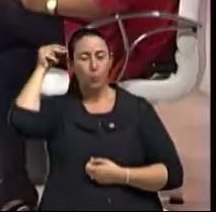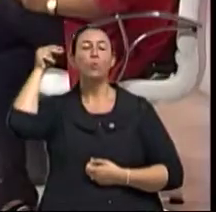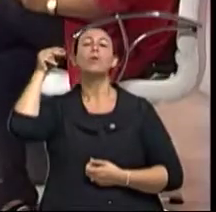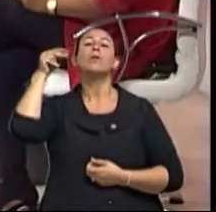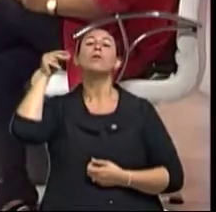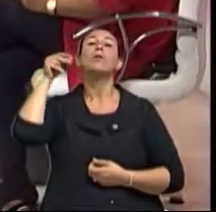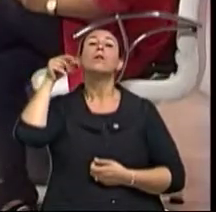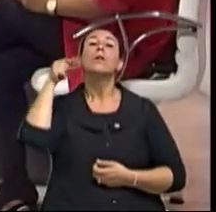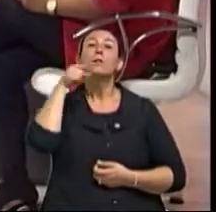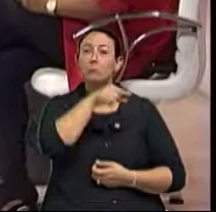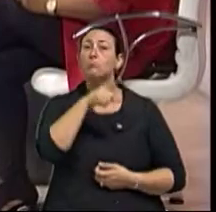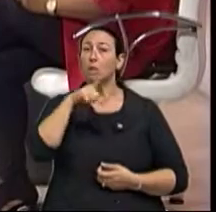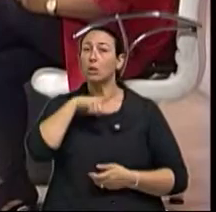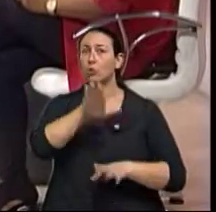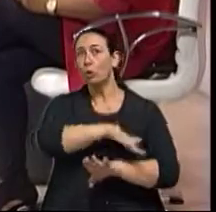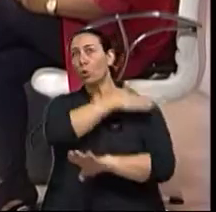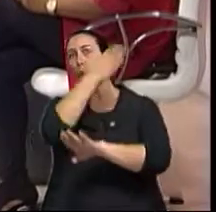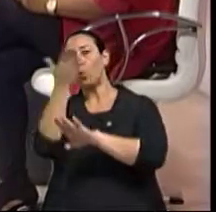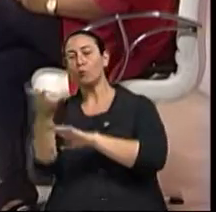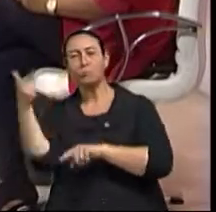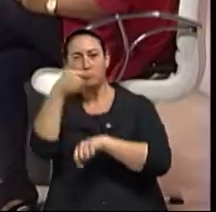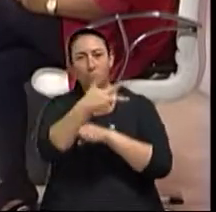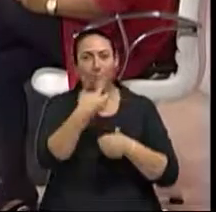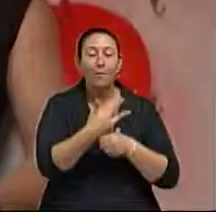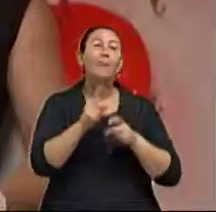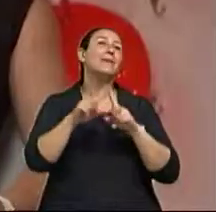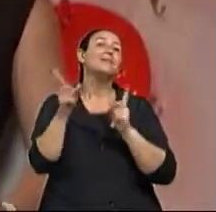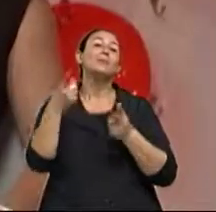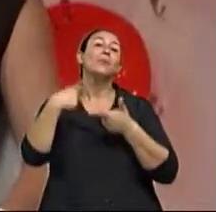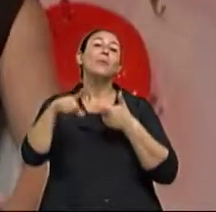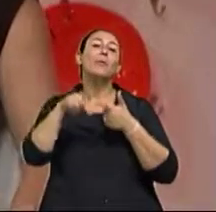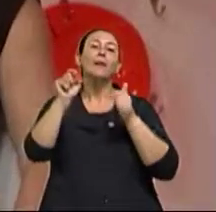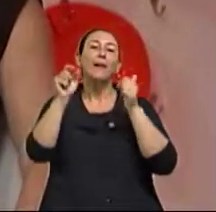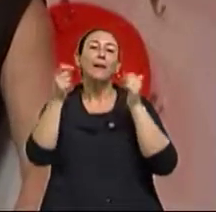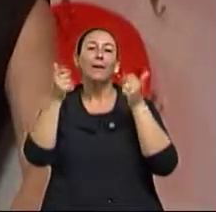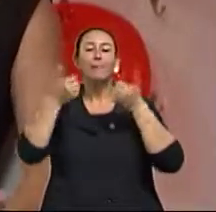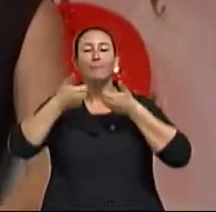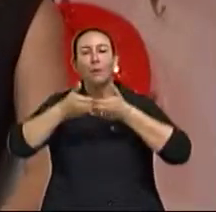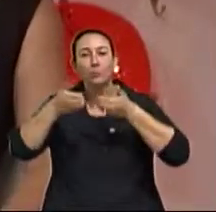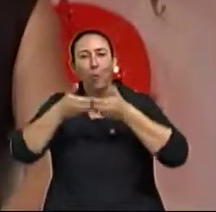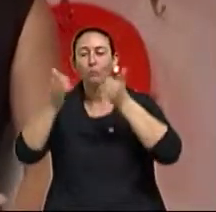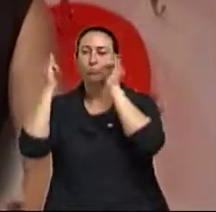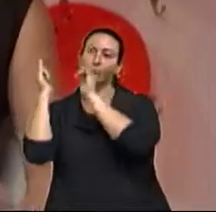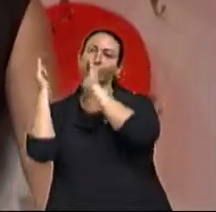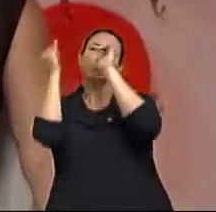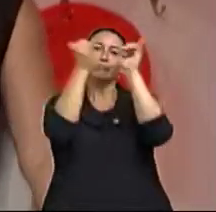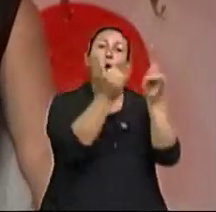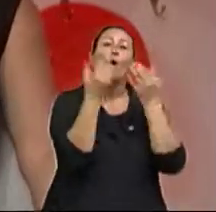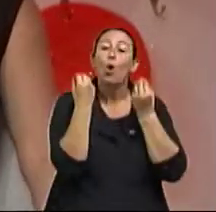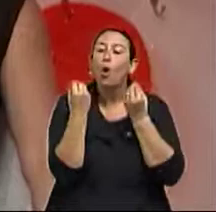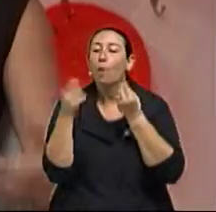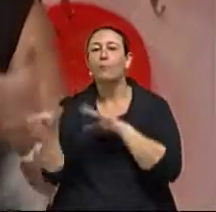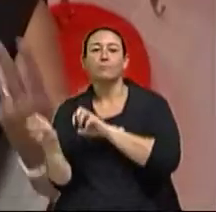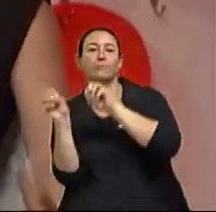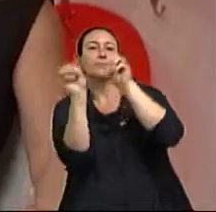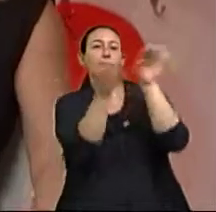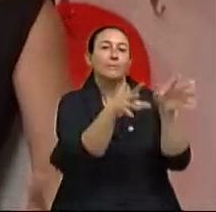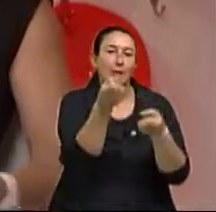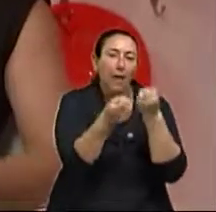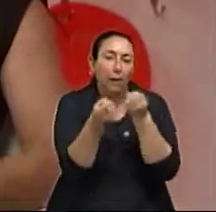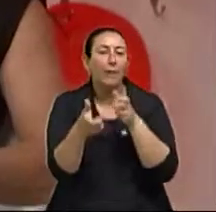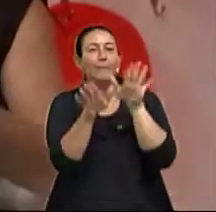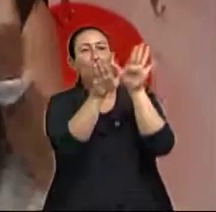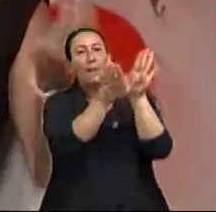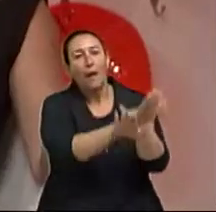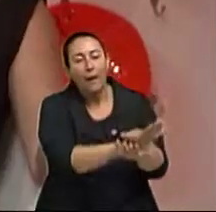Que passam o dia lá. Okay. Mas aí tem toda a questão do transporte, né? Perfeito. Como levar essa pessoa idosa até lá, ficar.